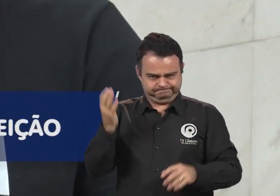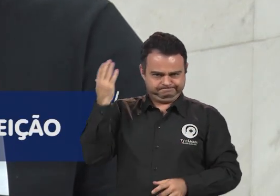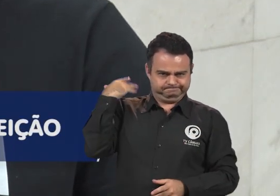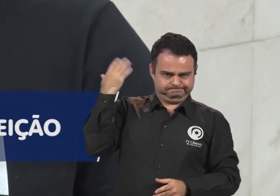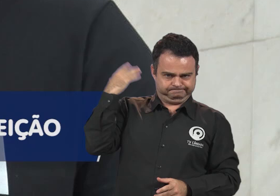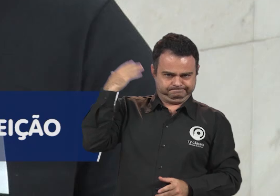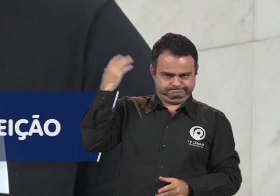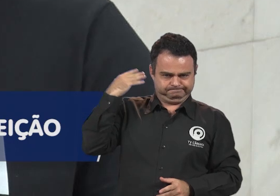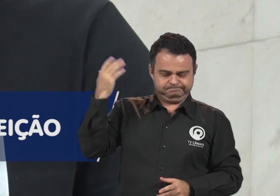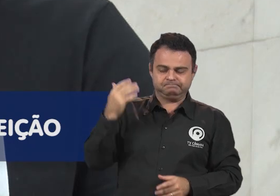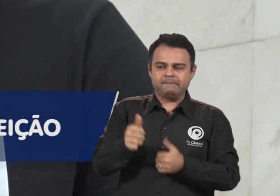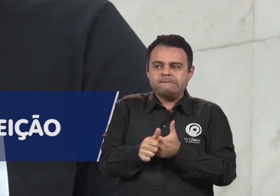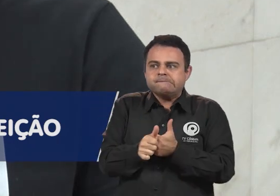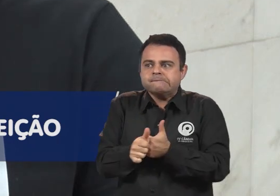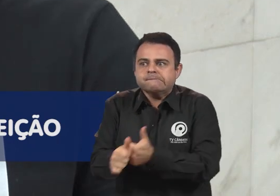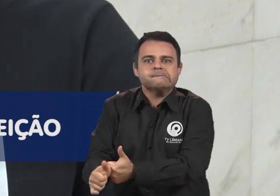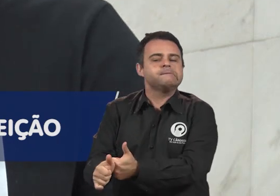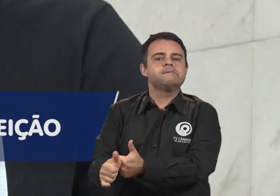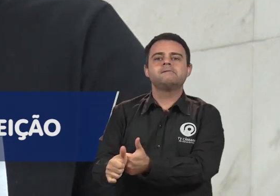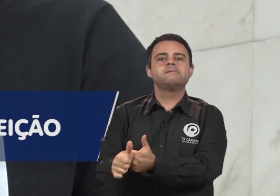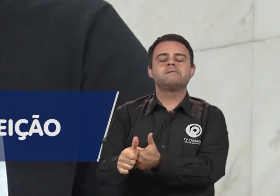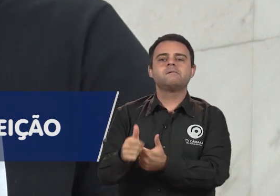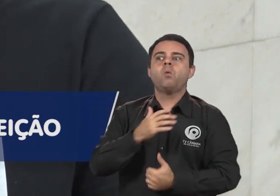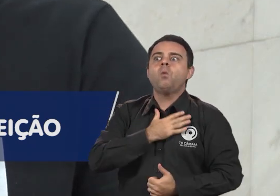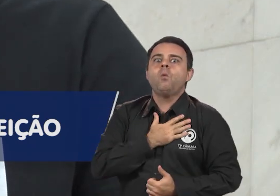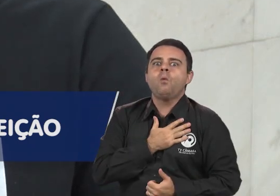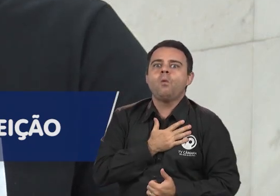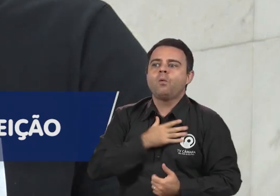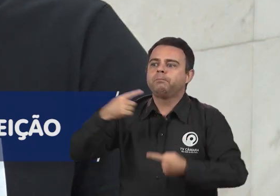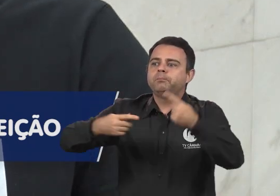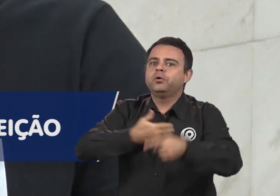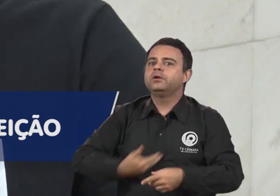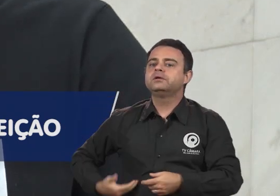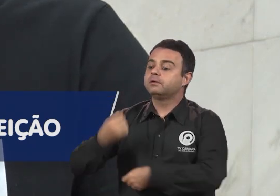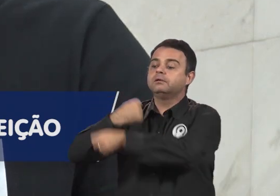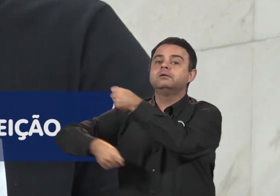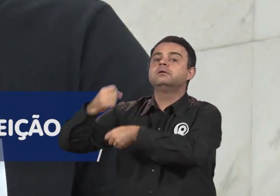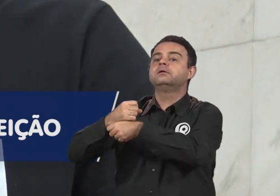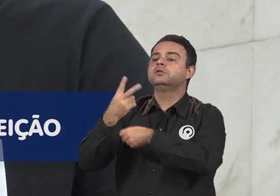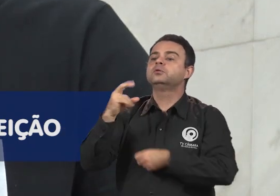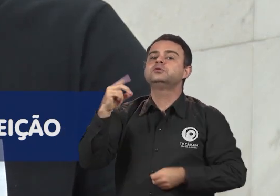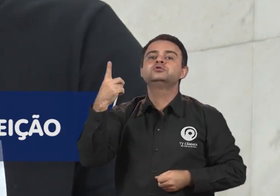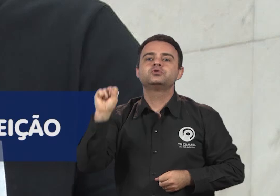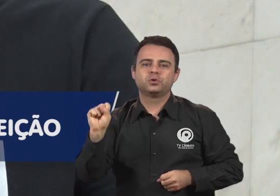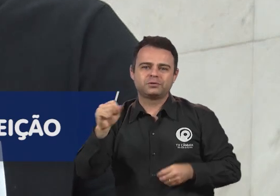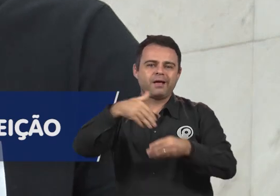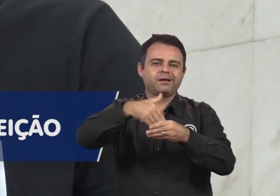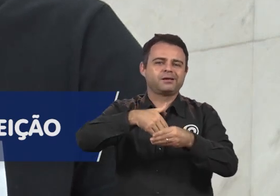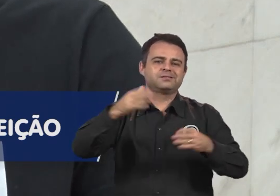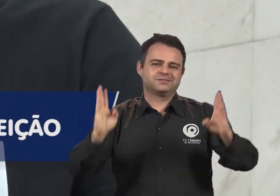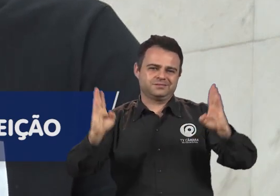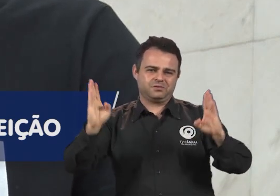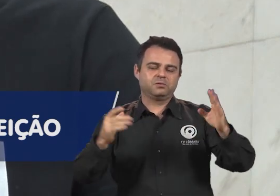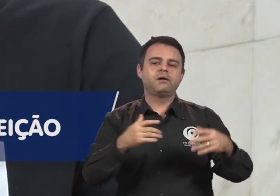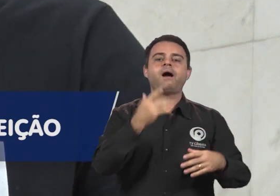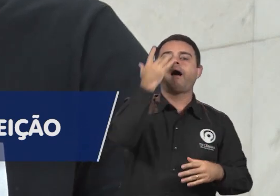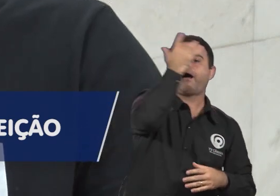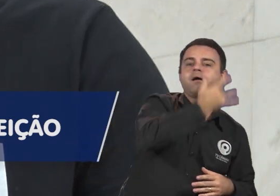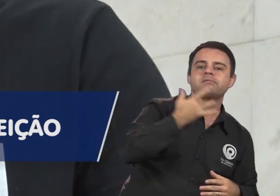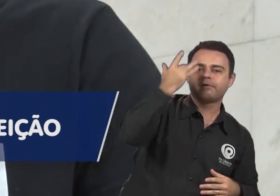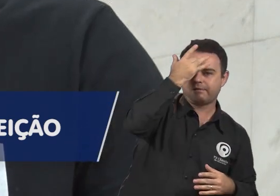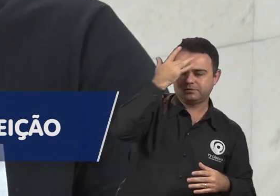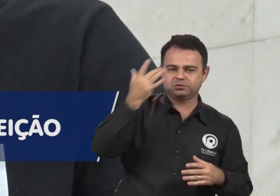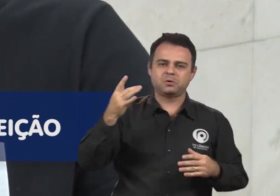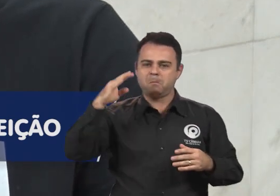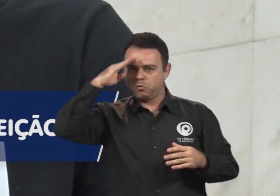Me intensifiquei um pouco mais em gostar de política em 2018. Na época, a eleição ali Bolsonaro e Haddad